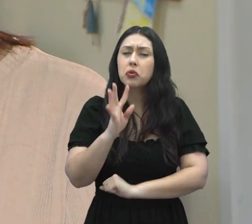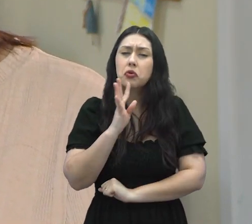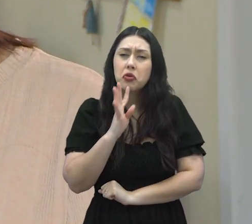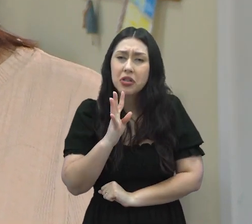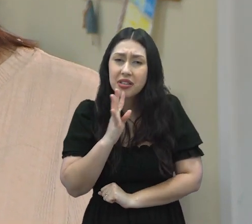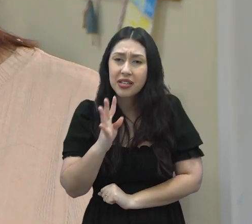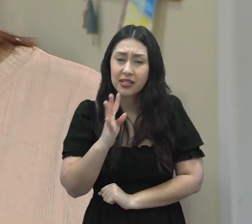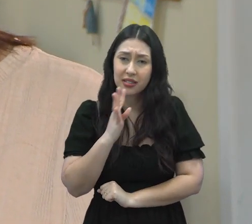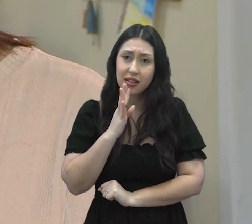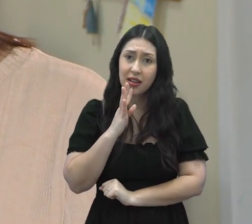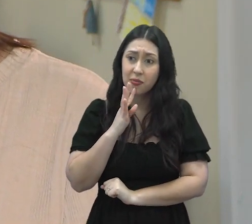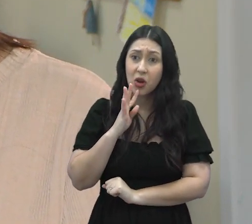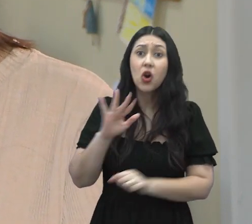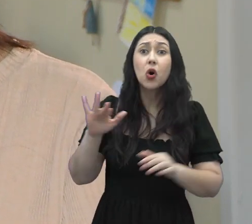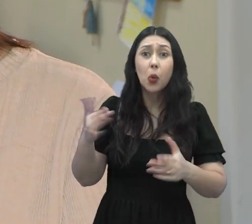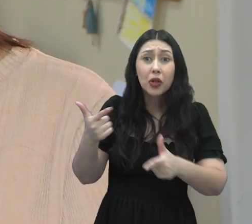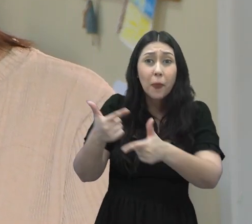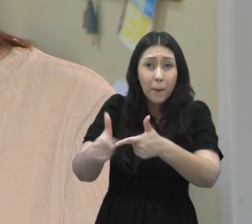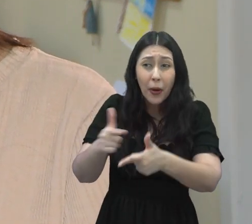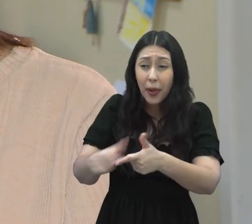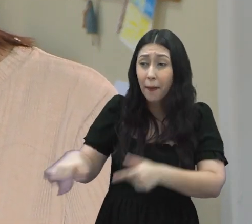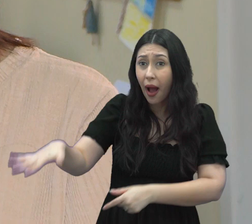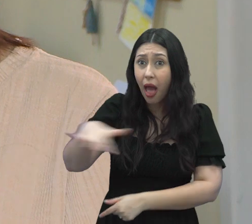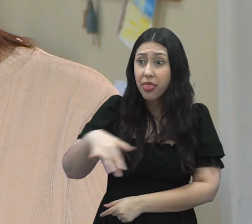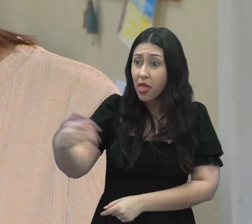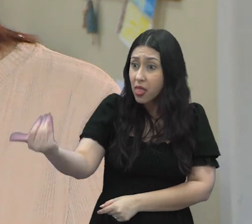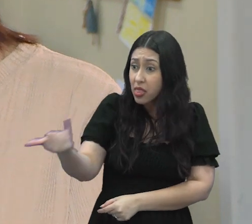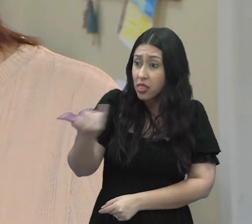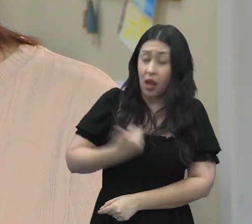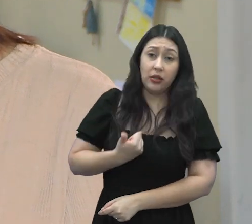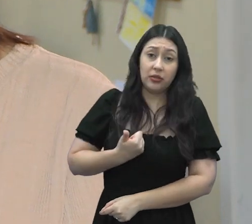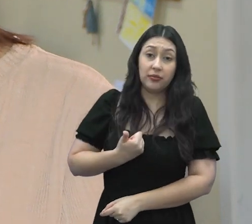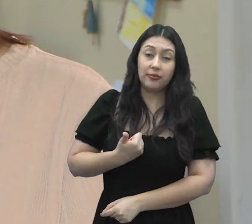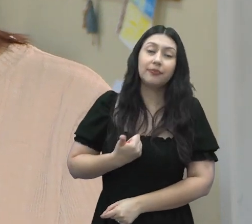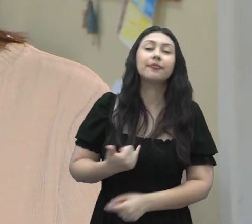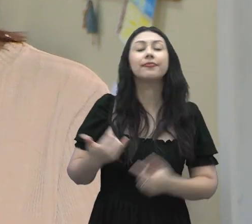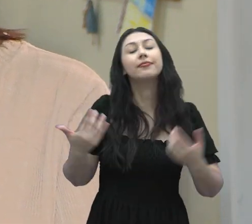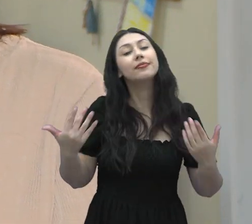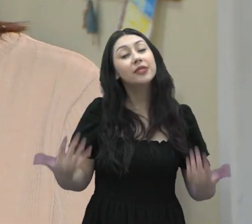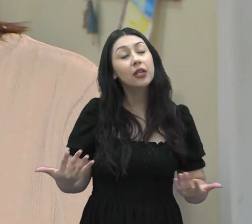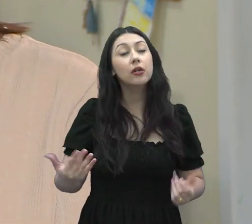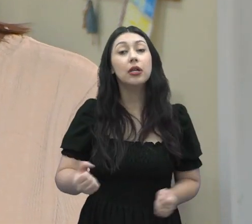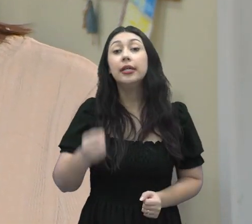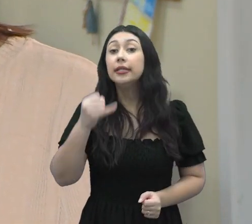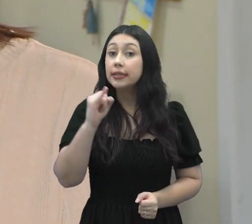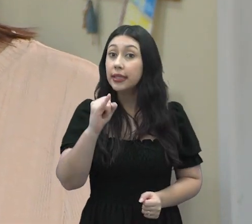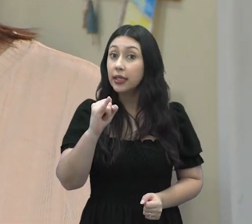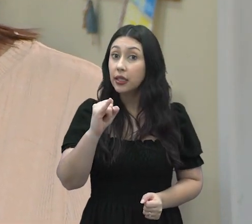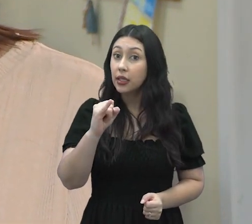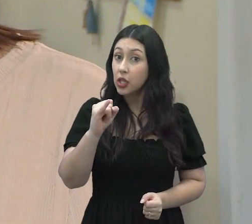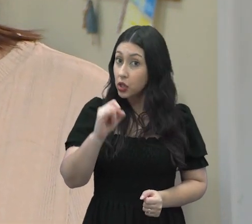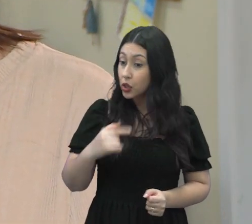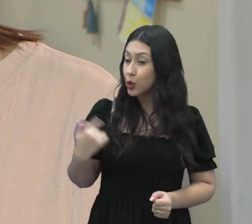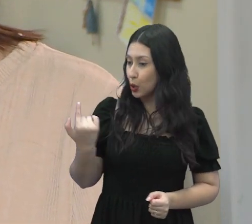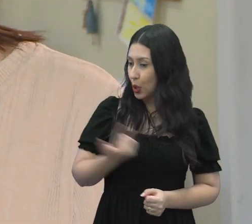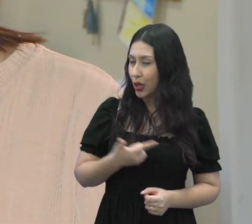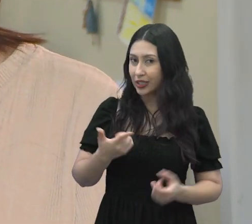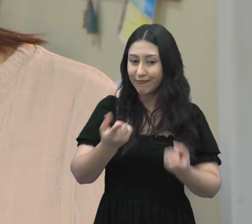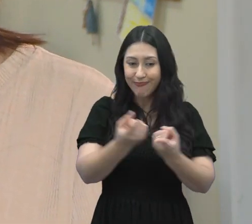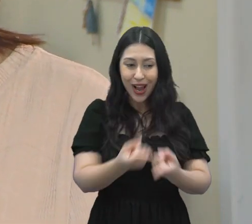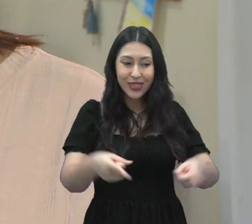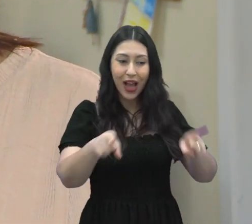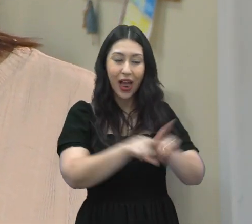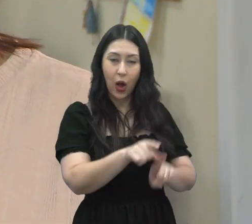nós conhecemos, é para nós que essa comunidade vem gritar quando acontece alguma coisa. Então, se nós, poder público